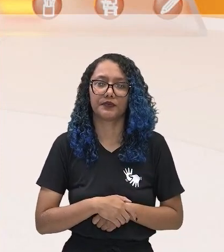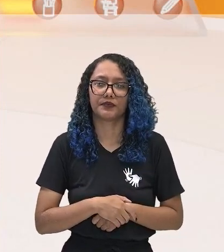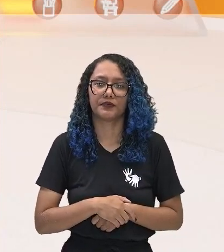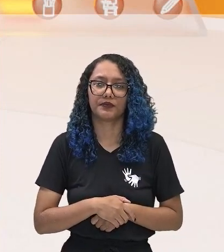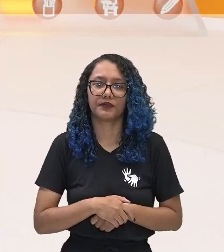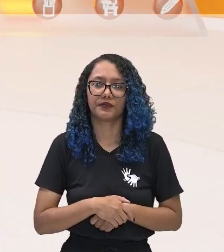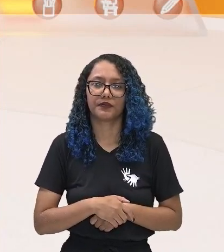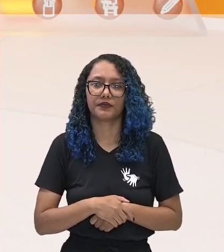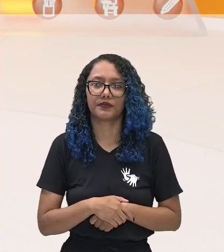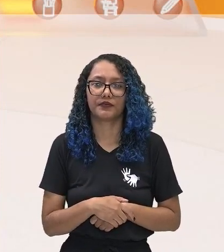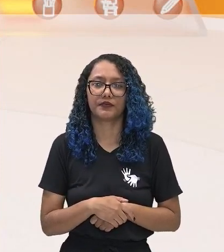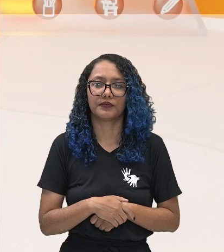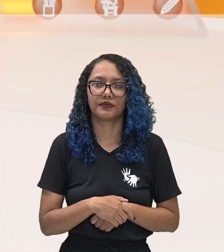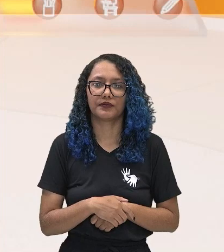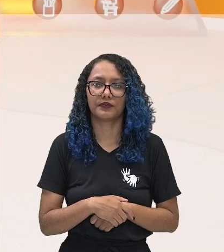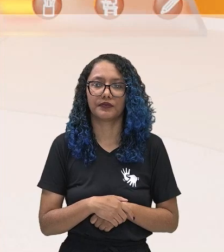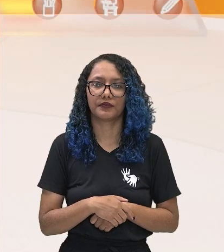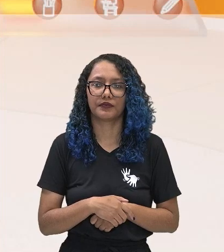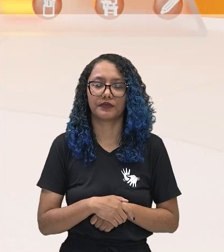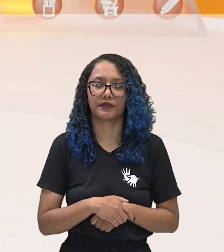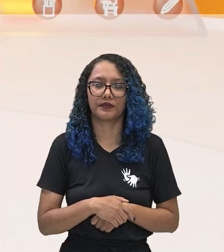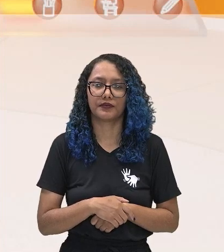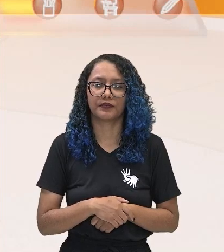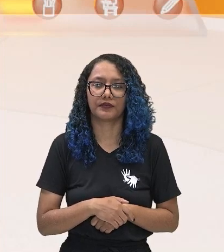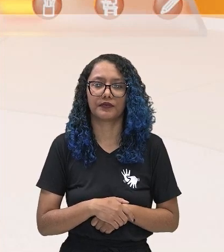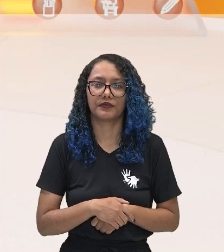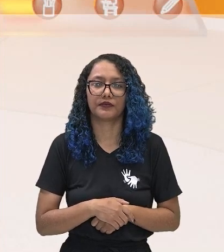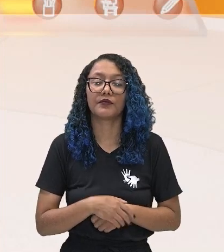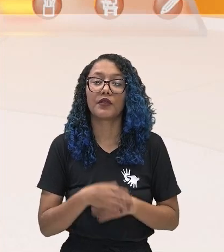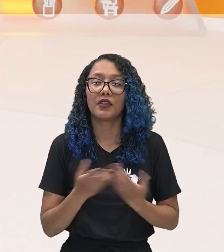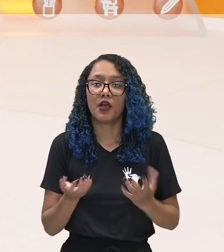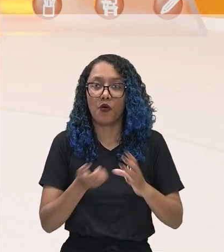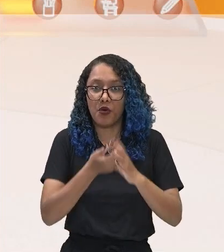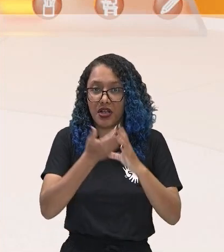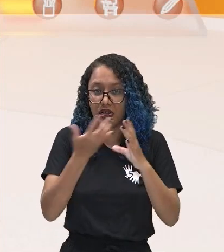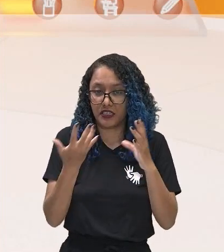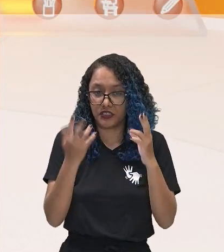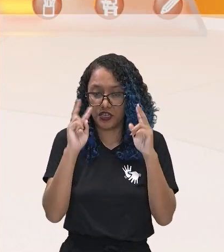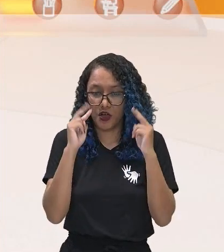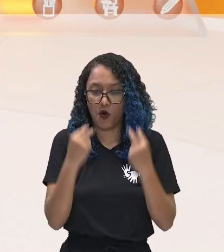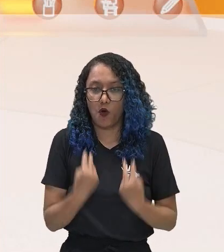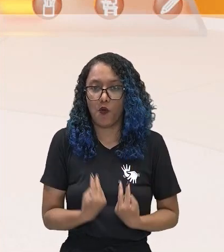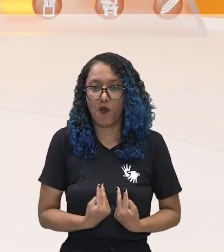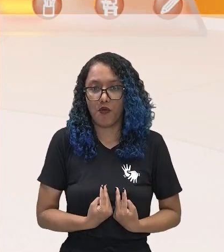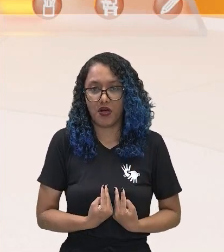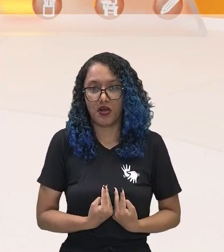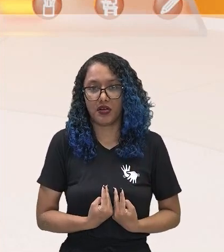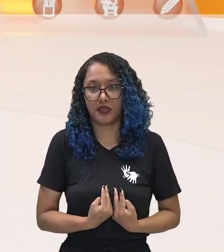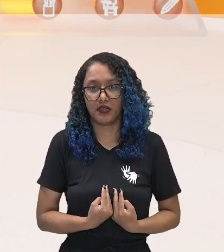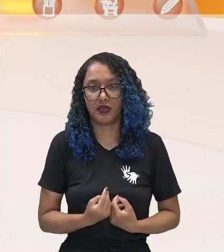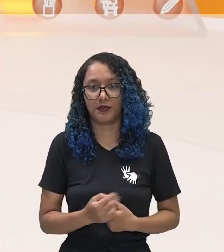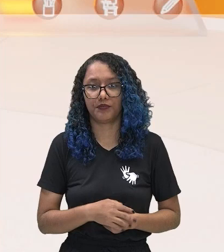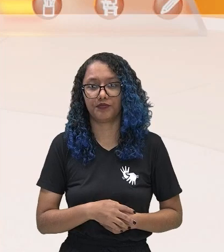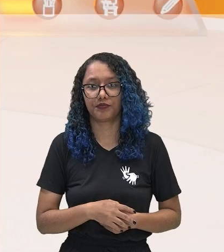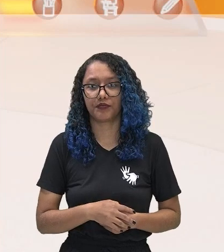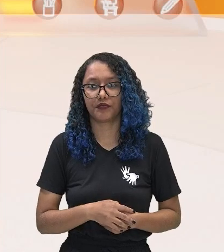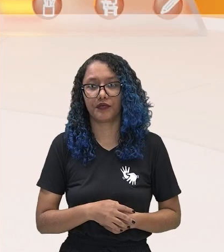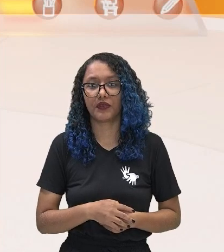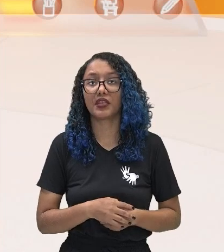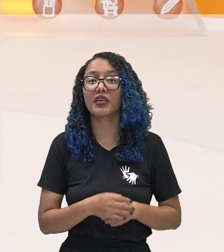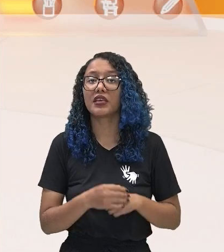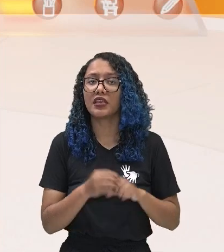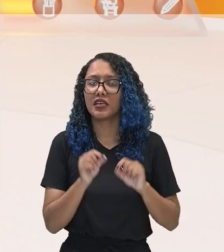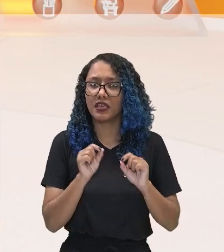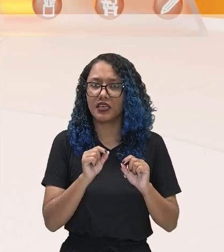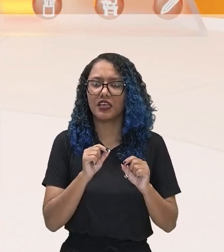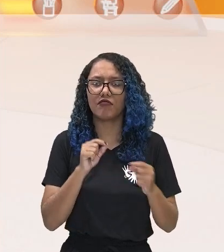existe uma essência humana que determine o homem, mas que